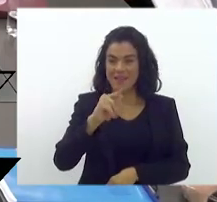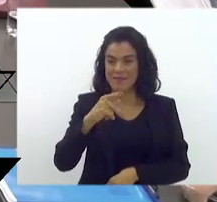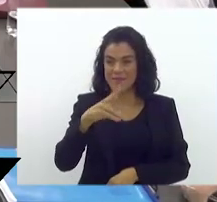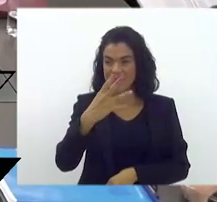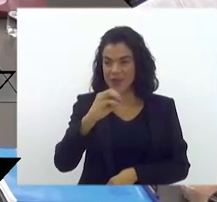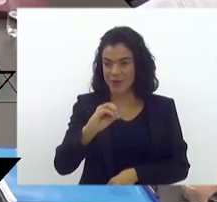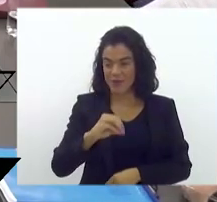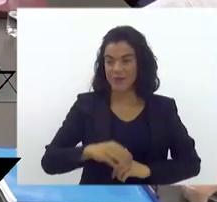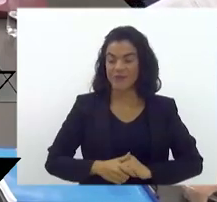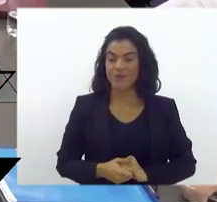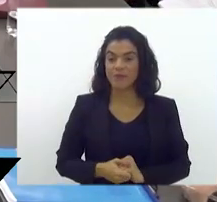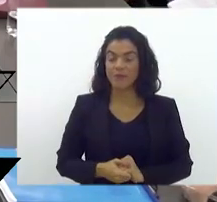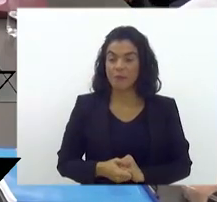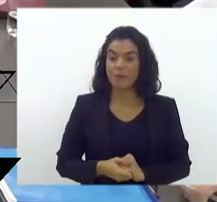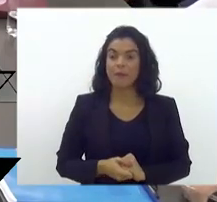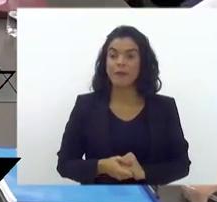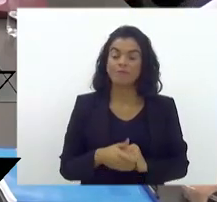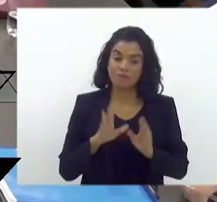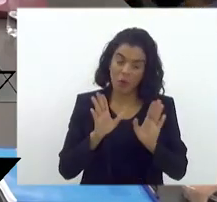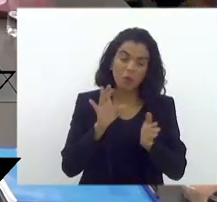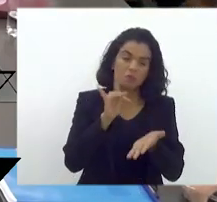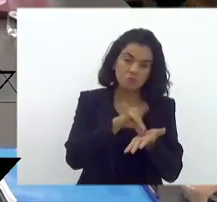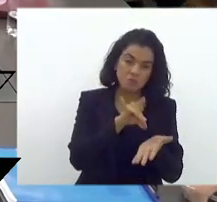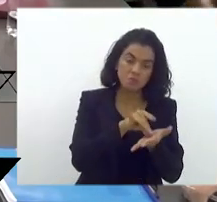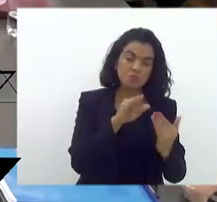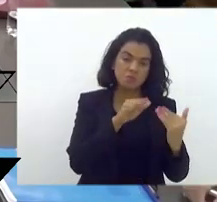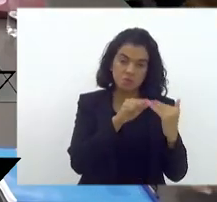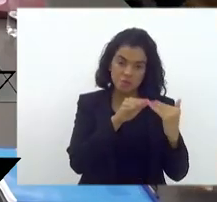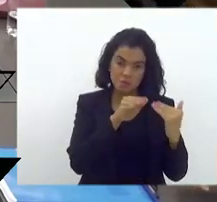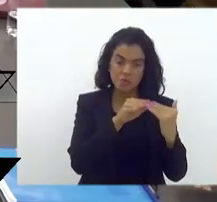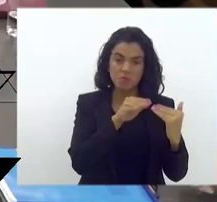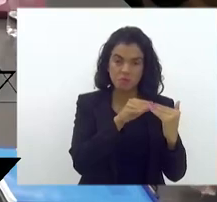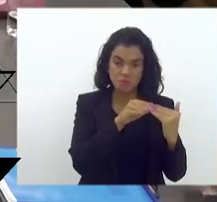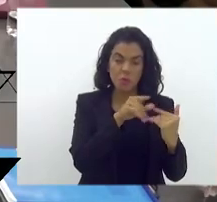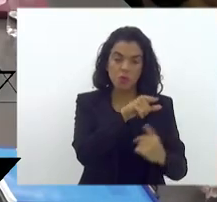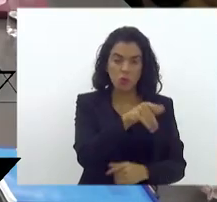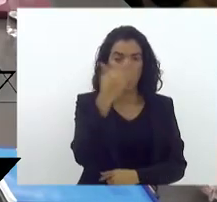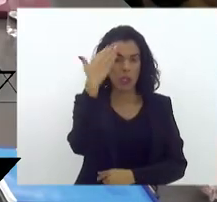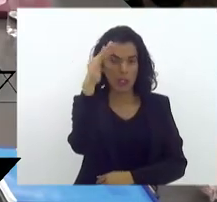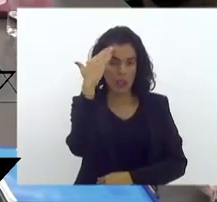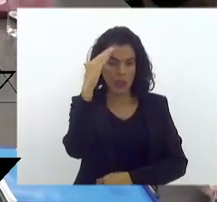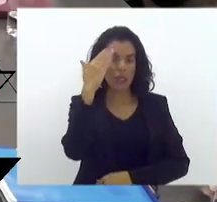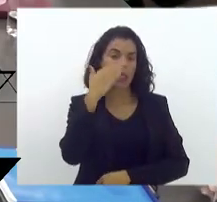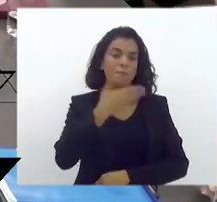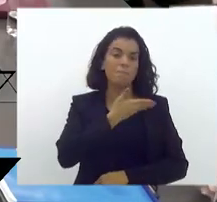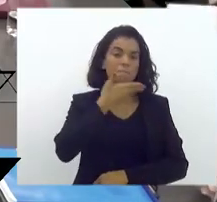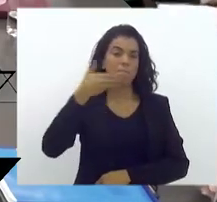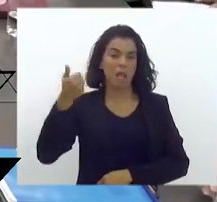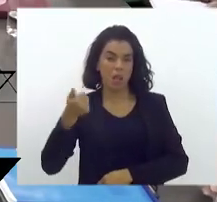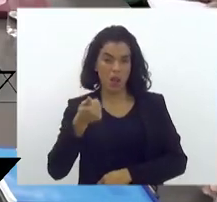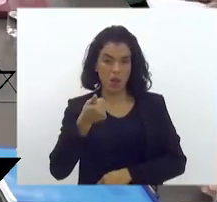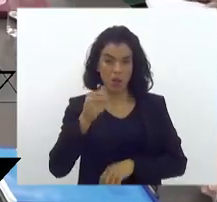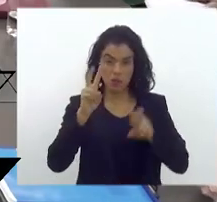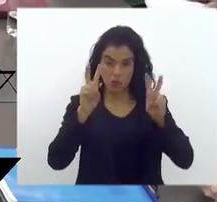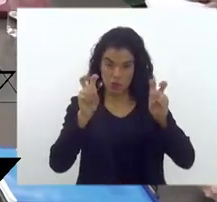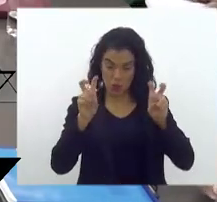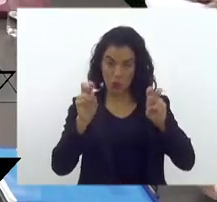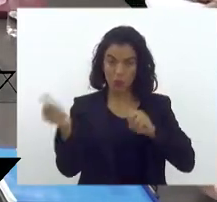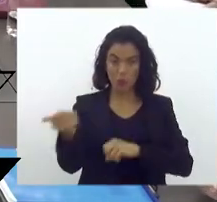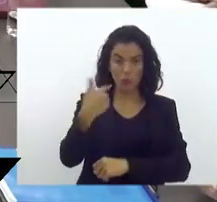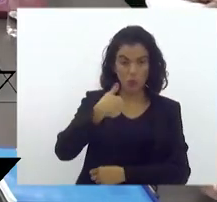oportuno a colocação de Vossa Excelência. De fato, Vossa Excelência entende mais das discussões acerca da temática do